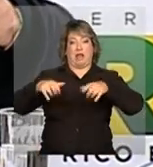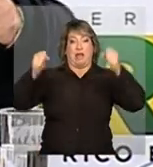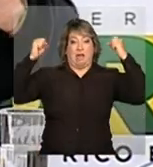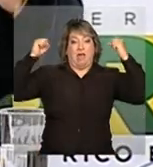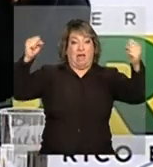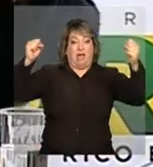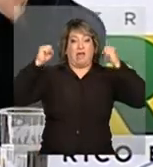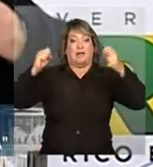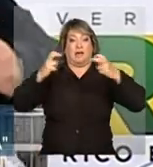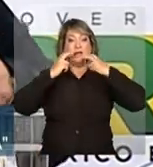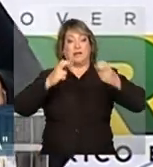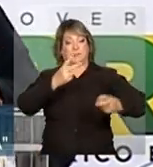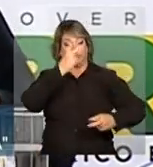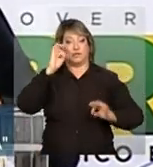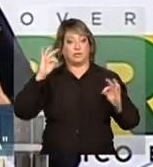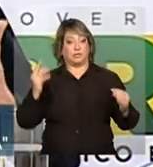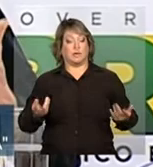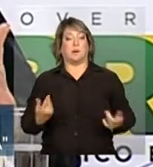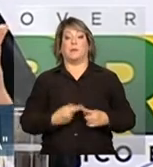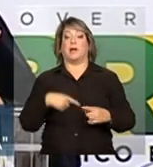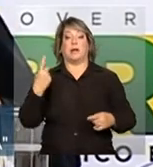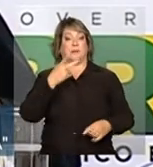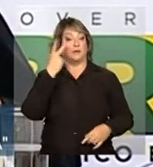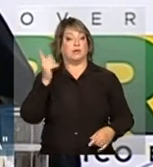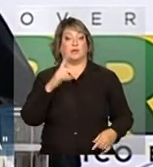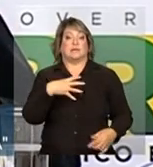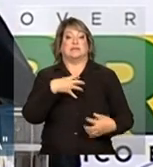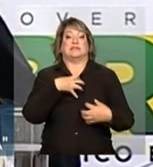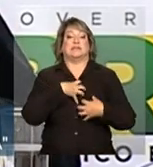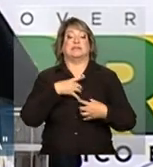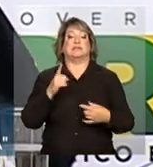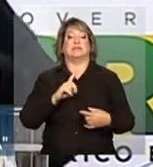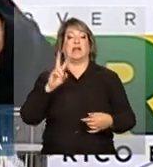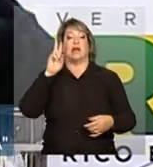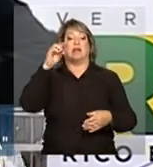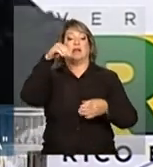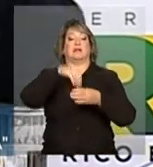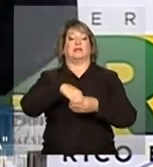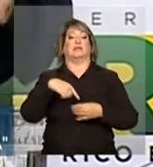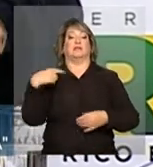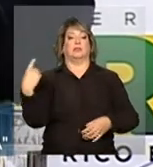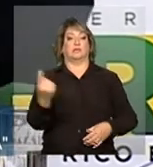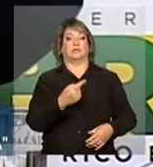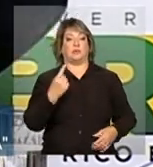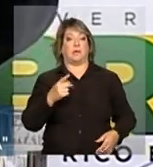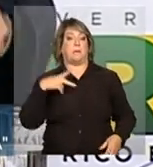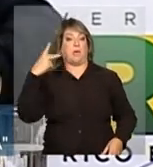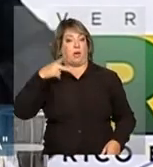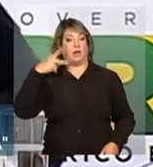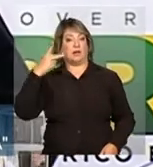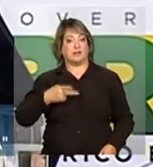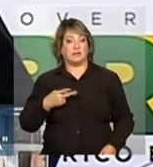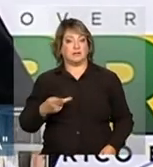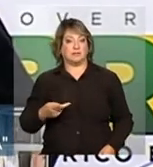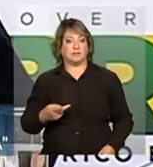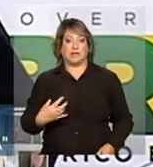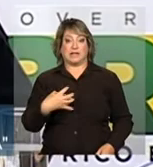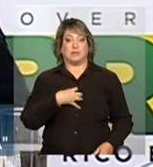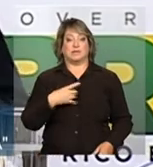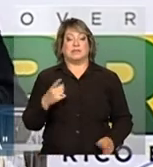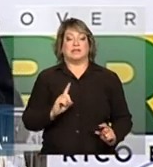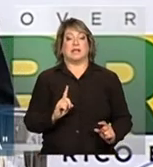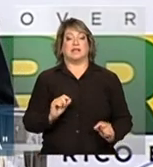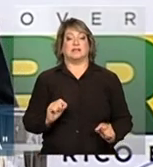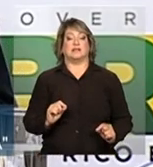claramente que as pessoas não se sentem representadas pelos mecanismos e instrumentos de